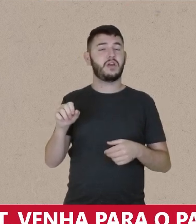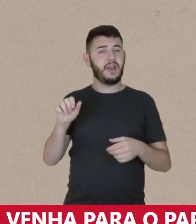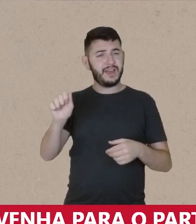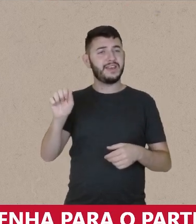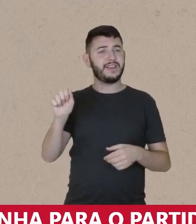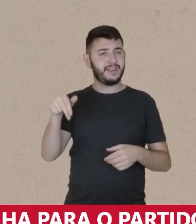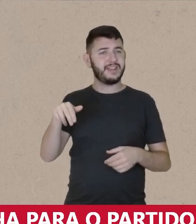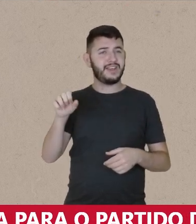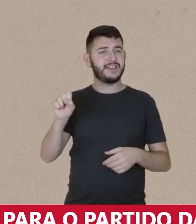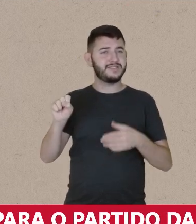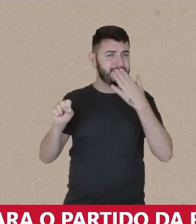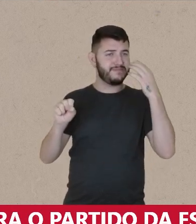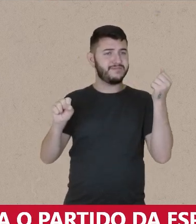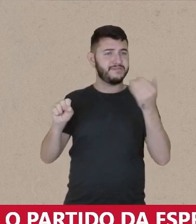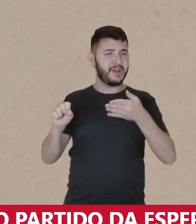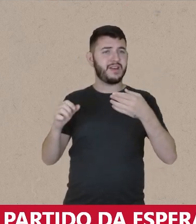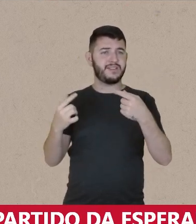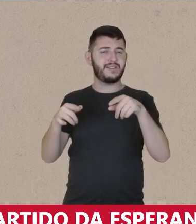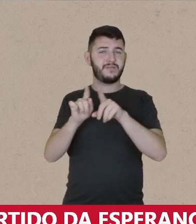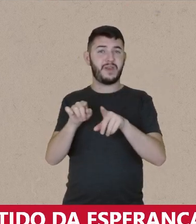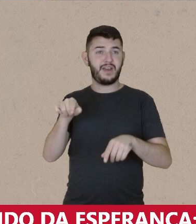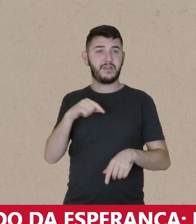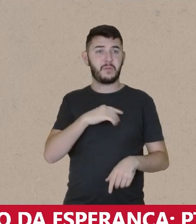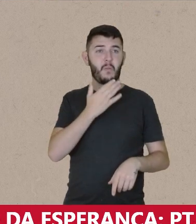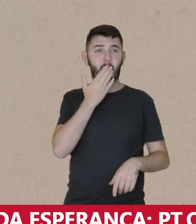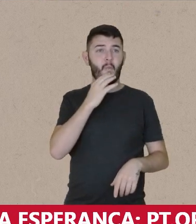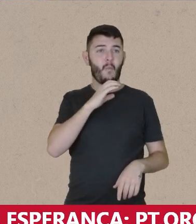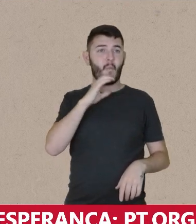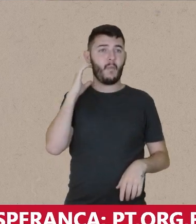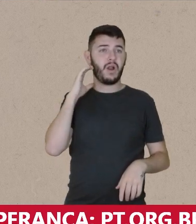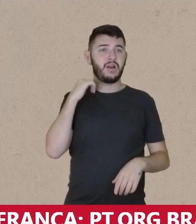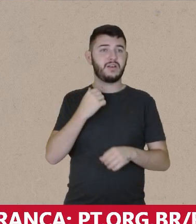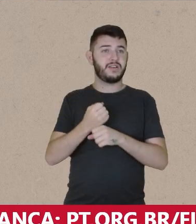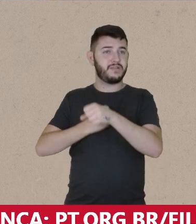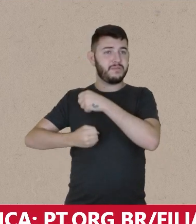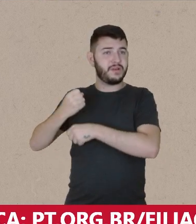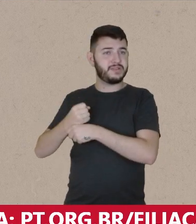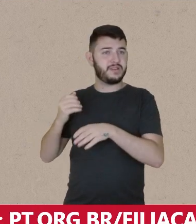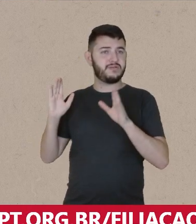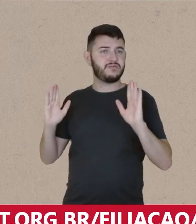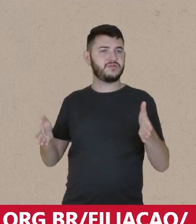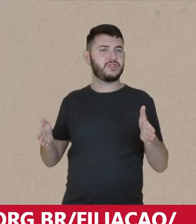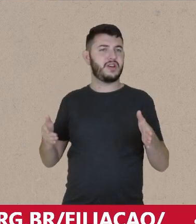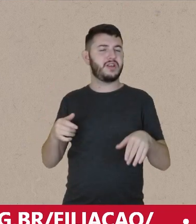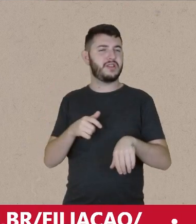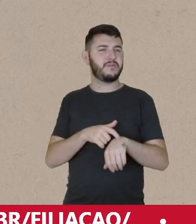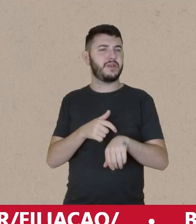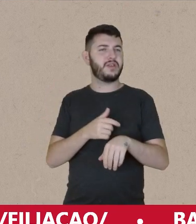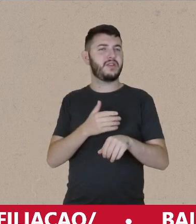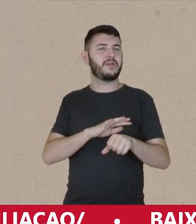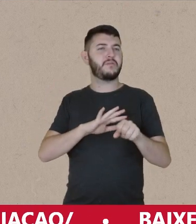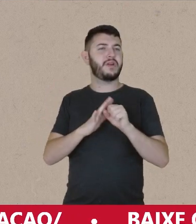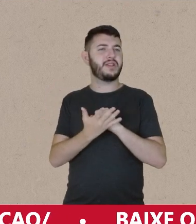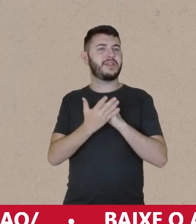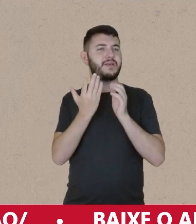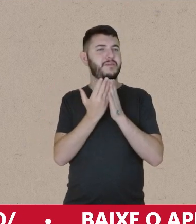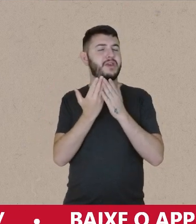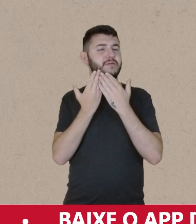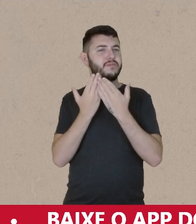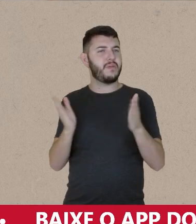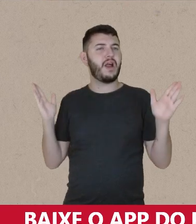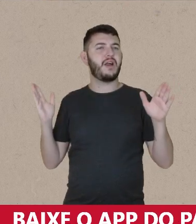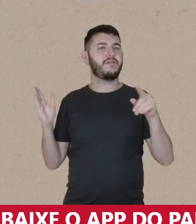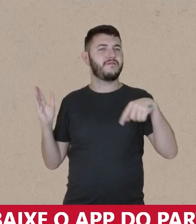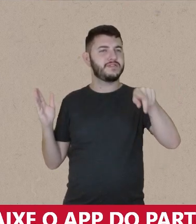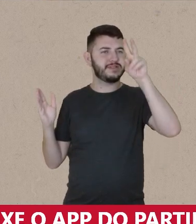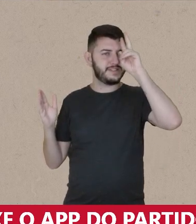ANS esteve omissa desde o ano passado, né, quando logo no começo da pandemia, não sei se você lembra,